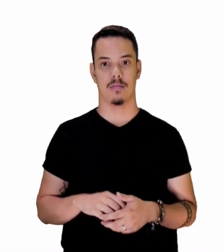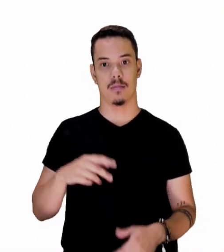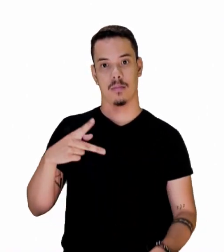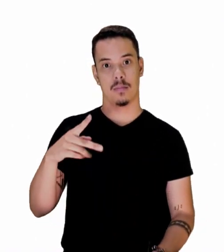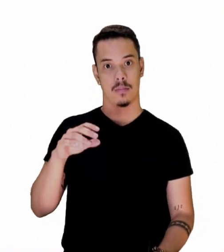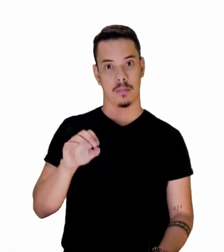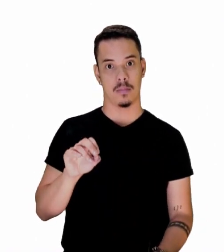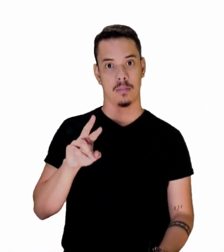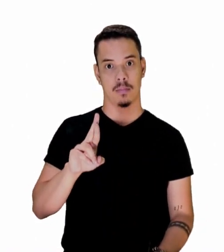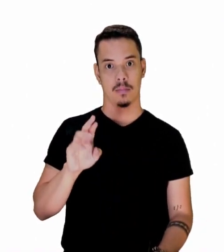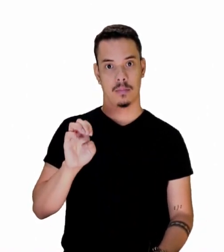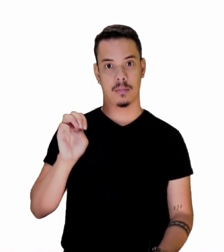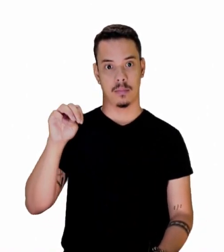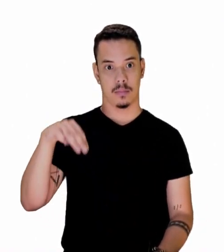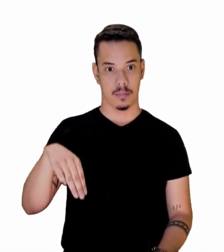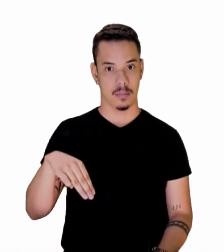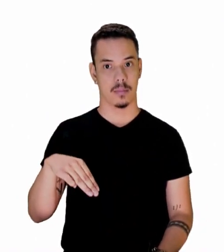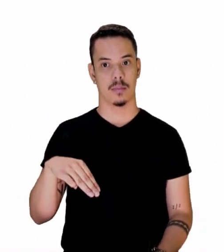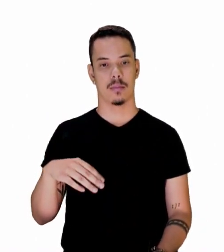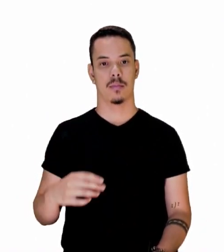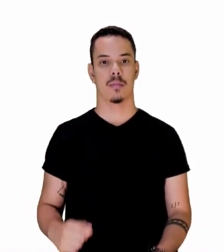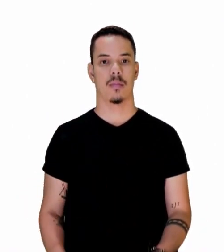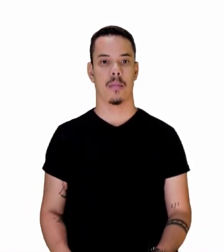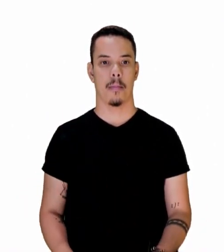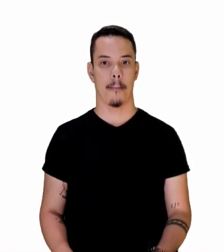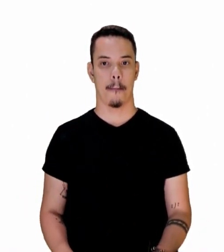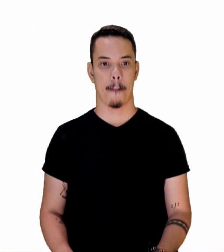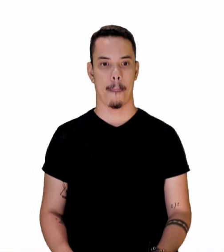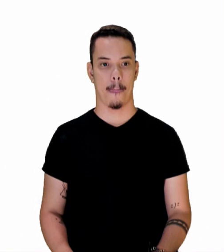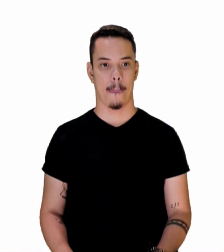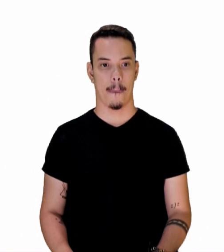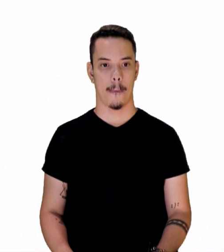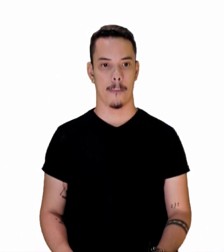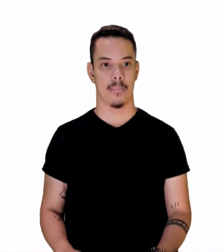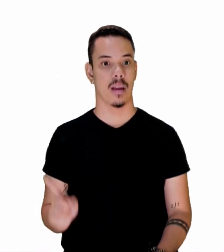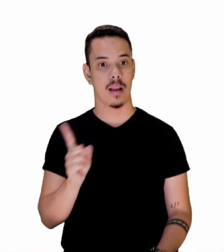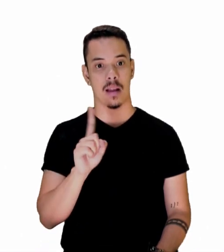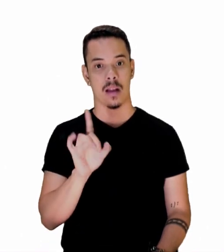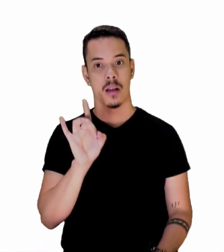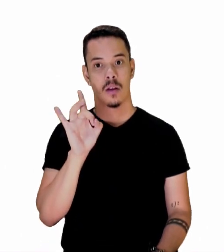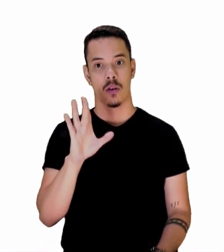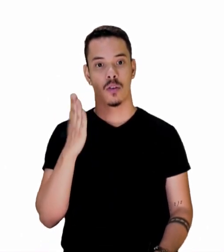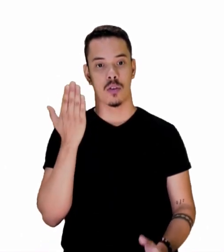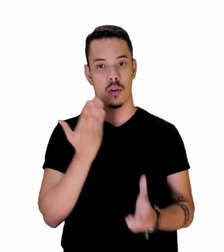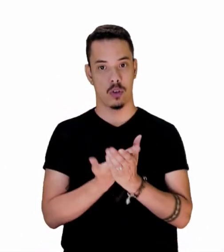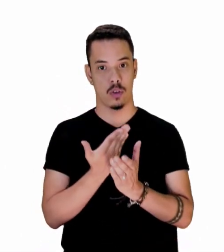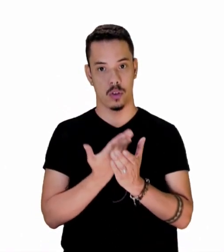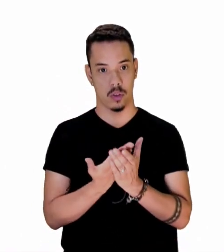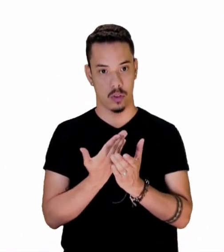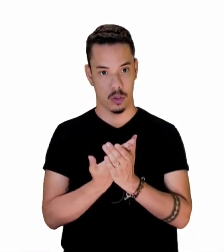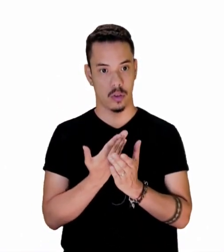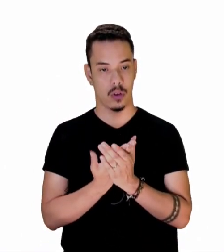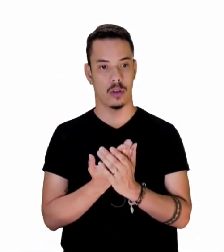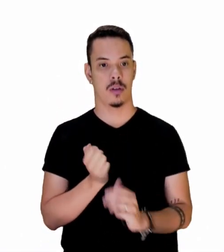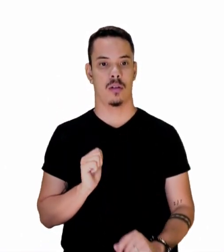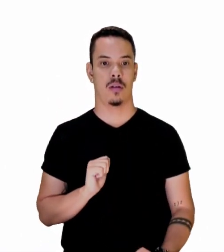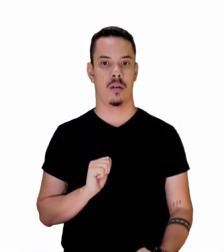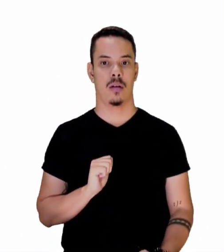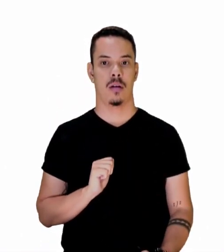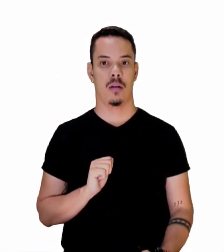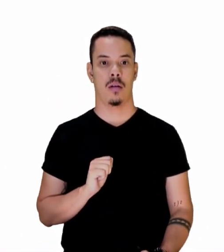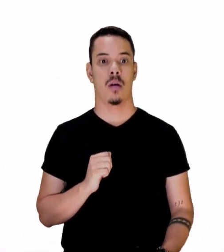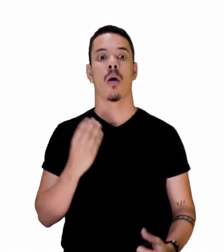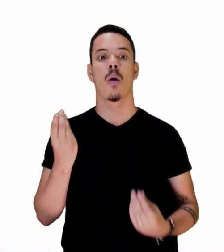Porém, estou muito nervoso agora. Não só estuda, mas também trabalha. Não só